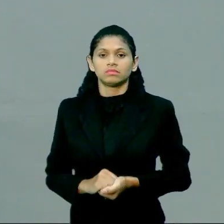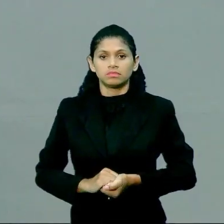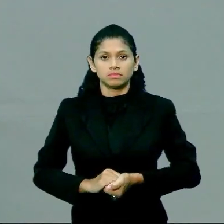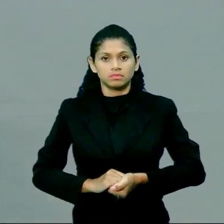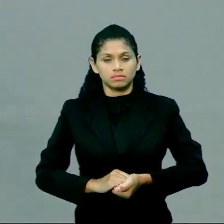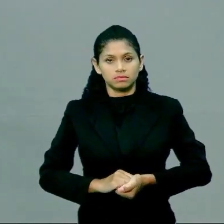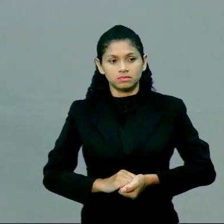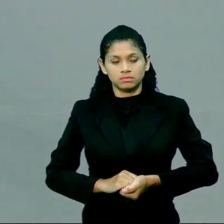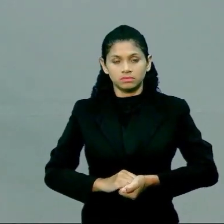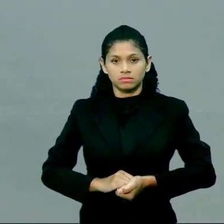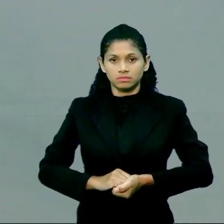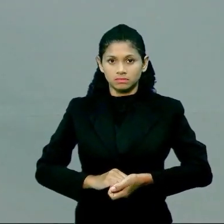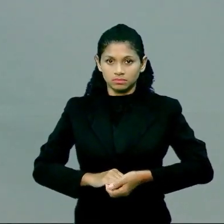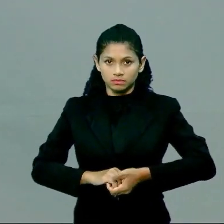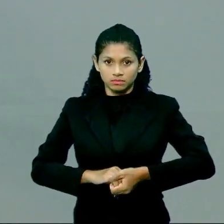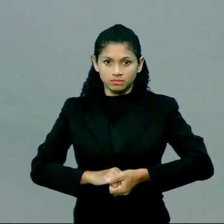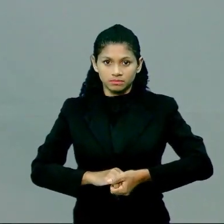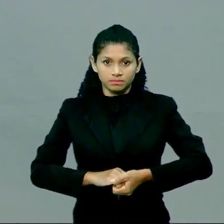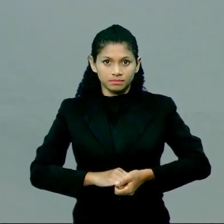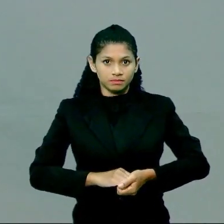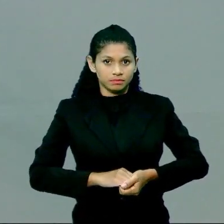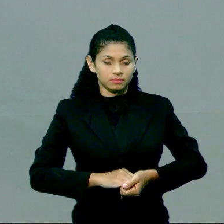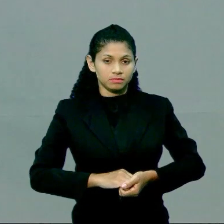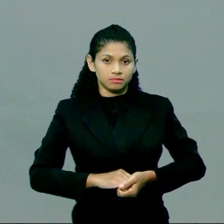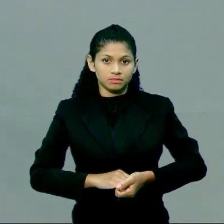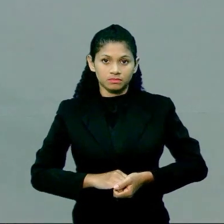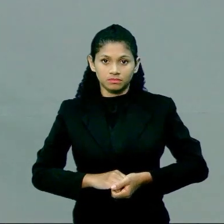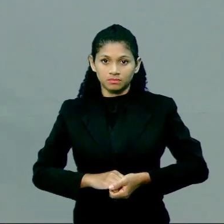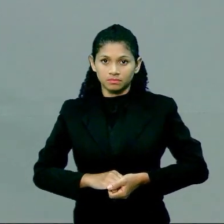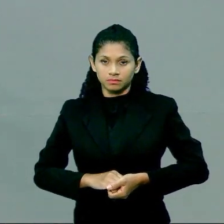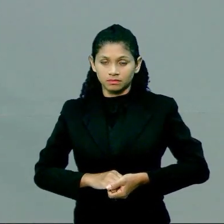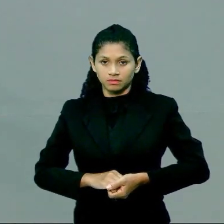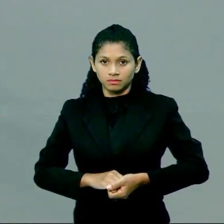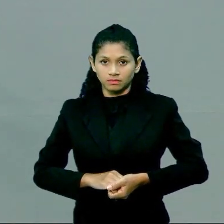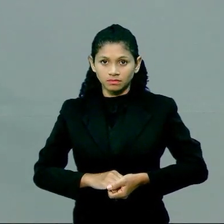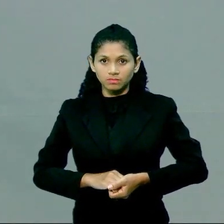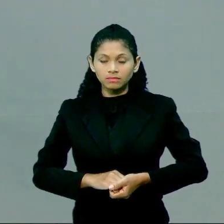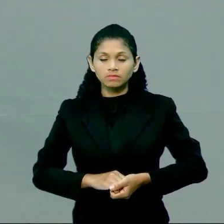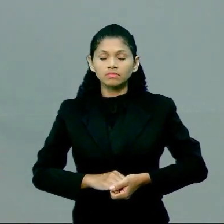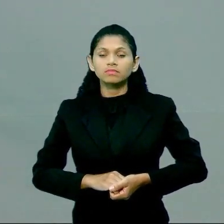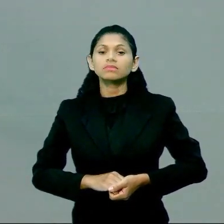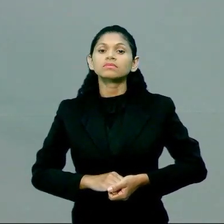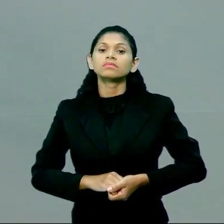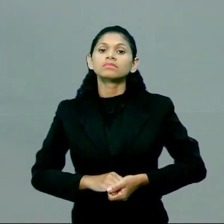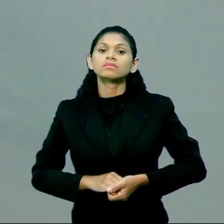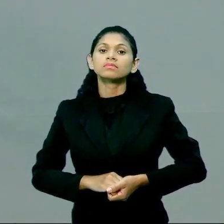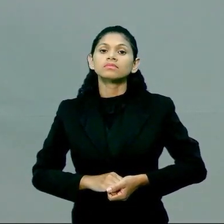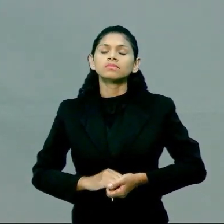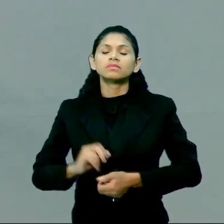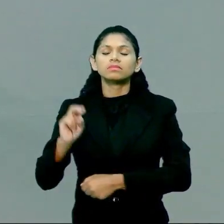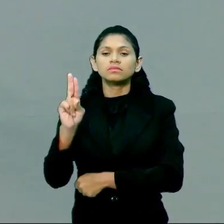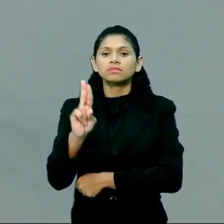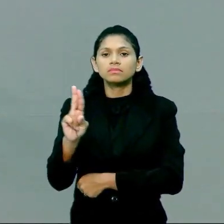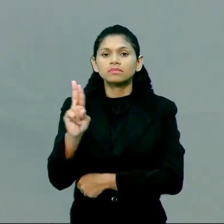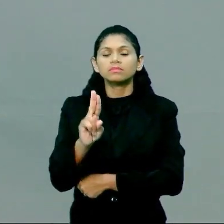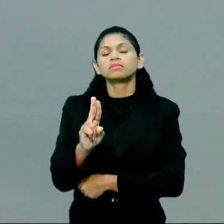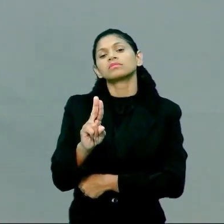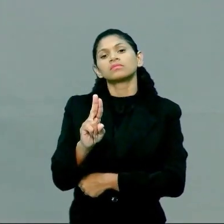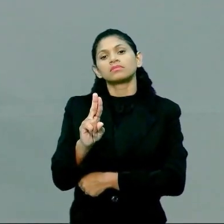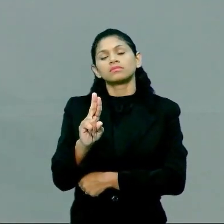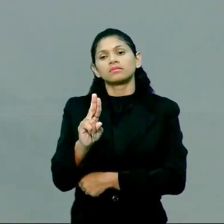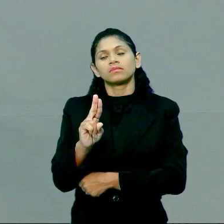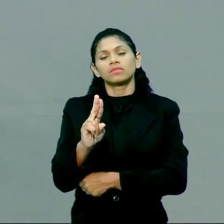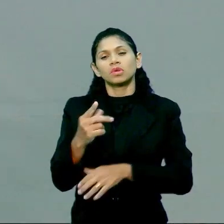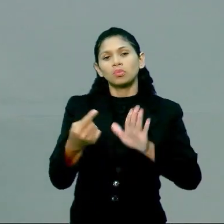que trabalha, né, a sinonimia de conotativa. Que eu uso expressões, eu uso figuras de linguagem, eu